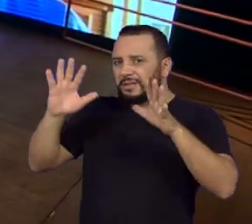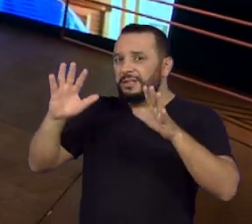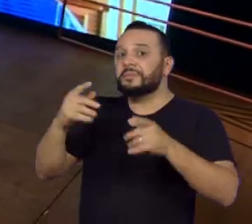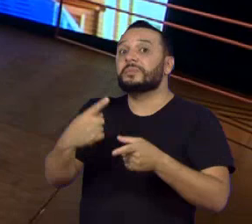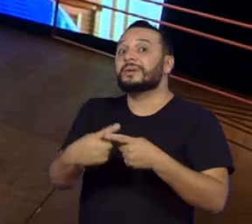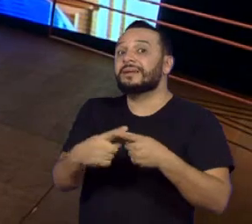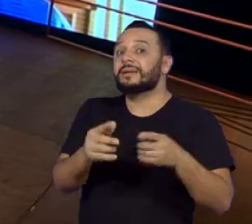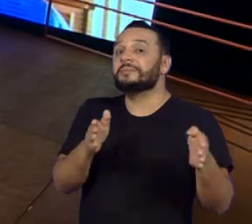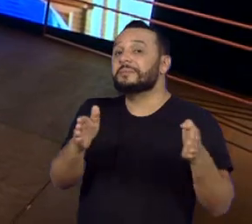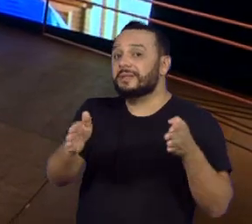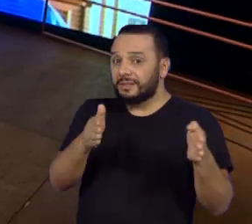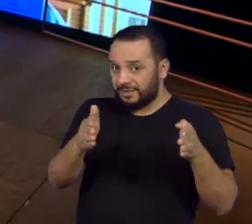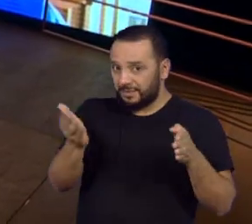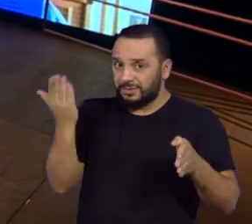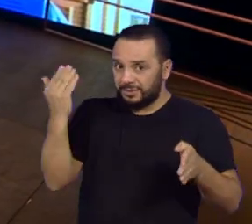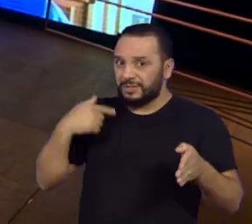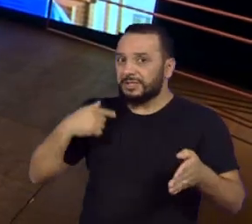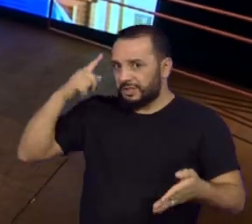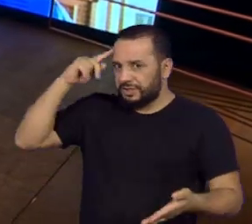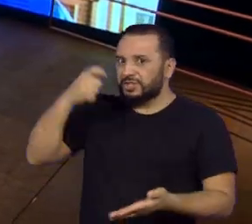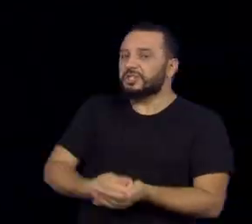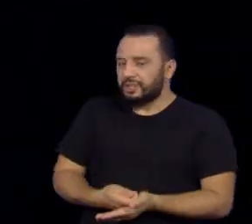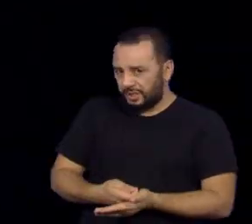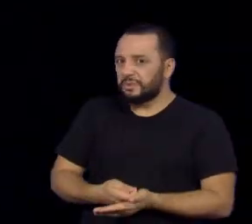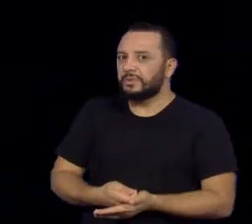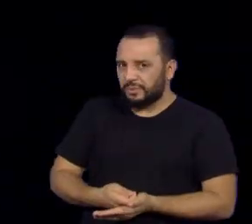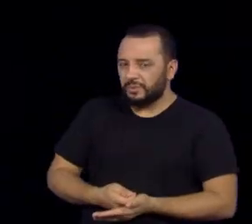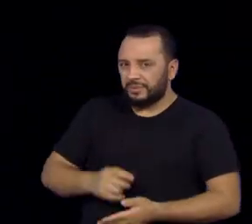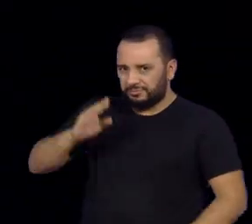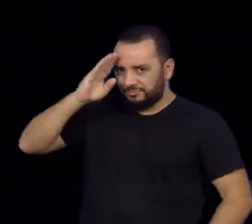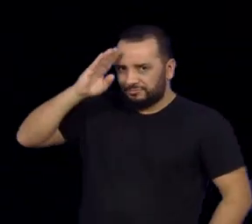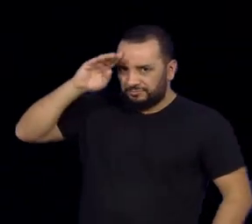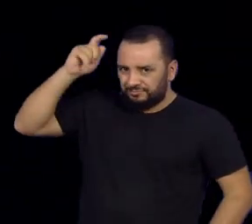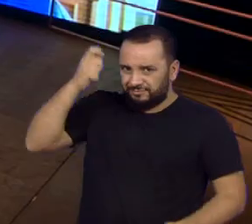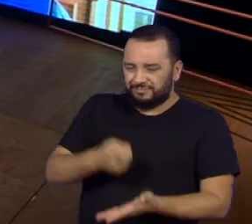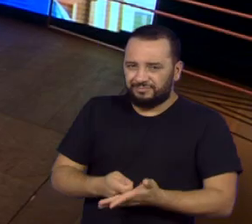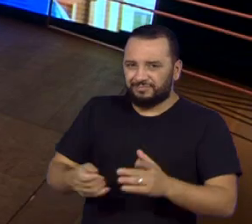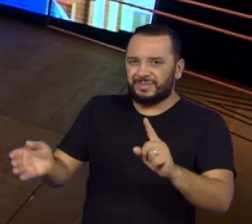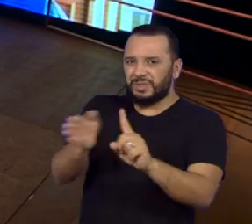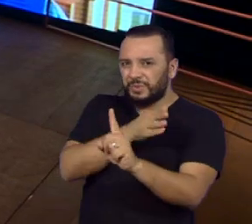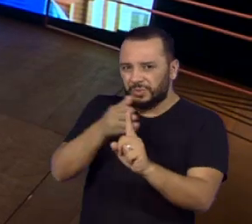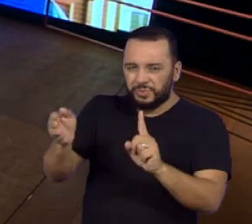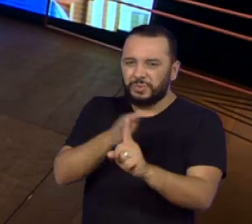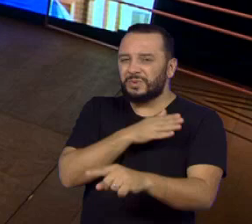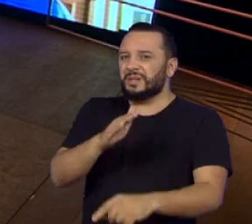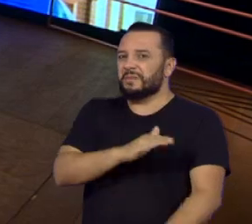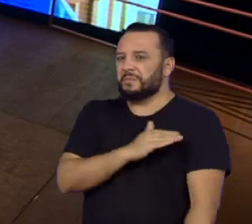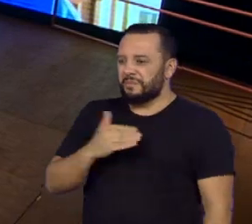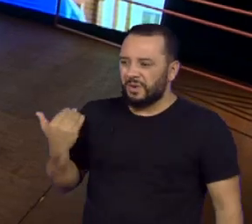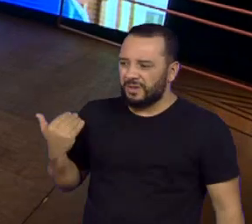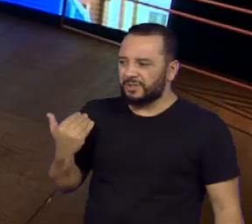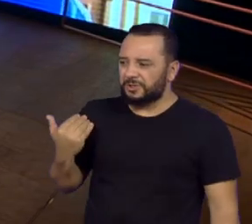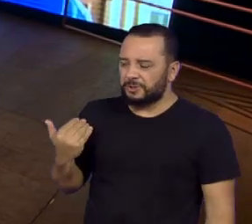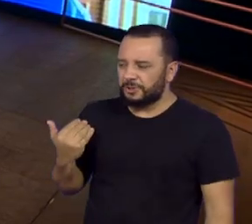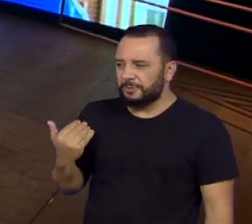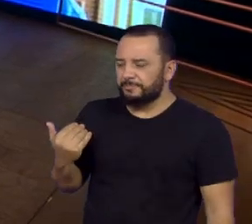que vivia sobre o terror da ditadura militar, das torturas, mortes.